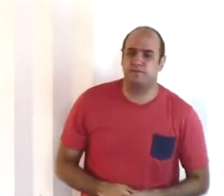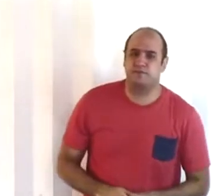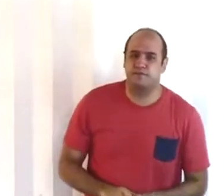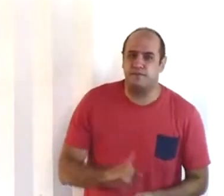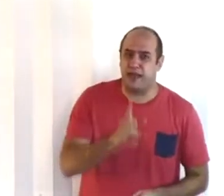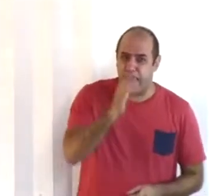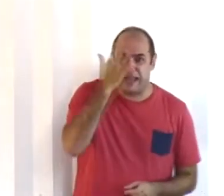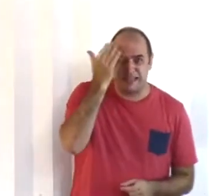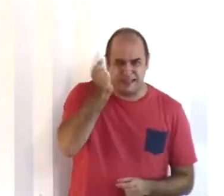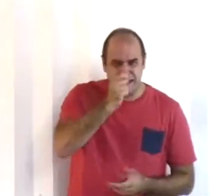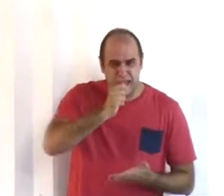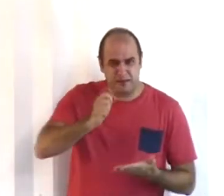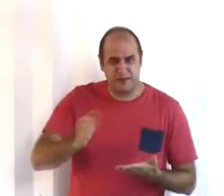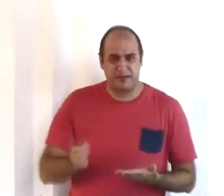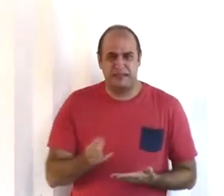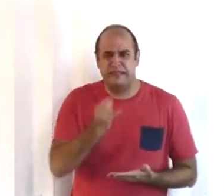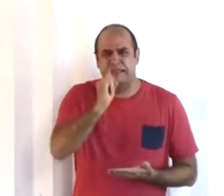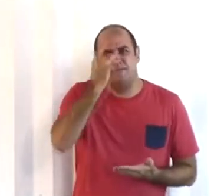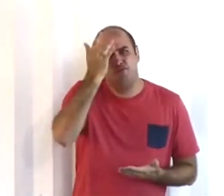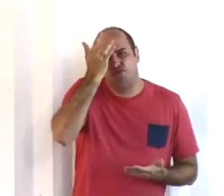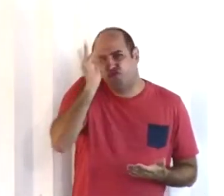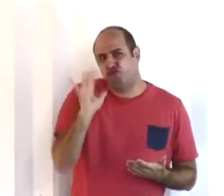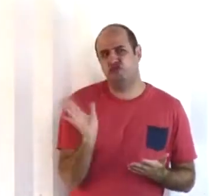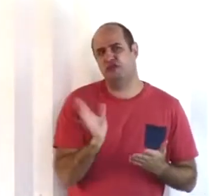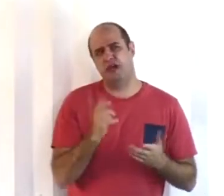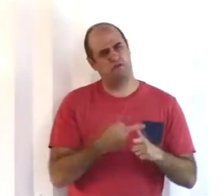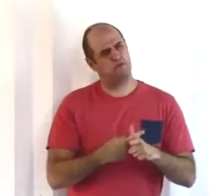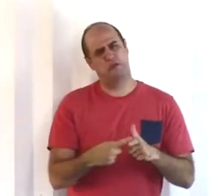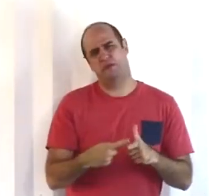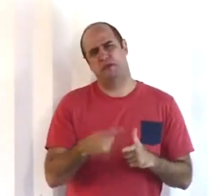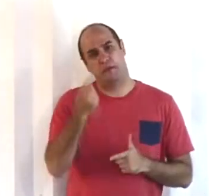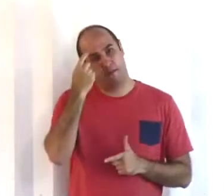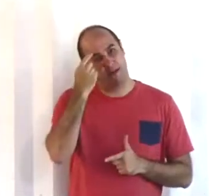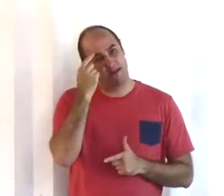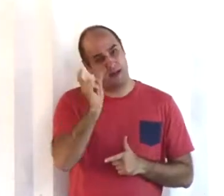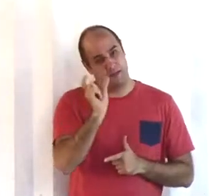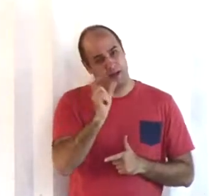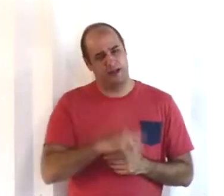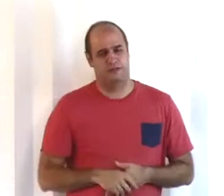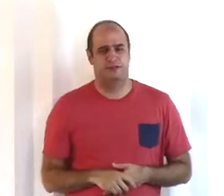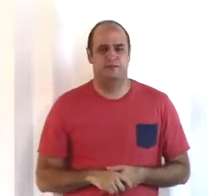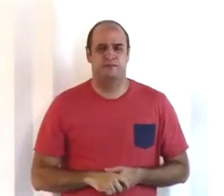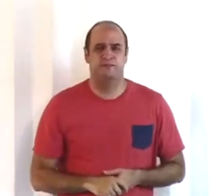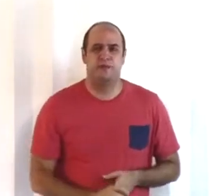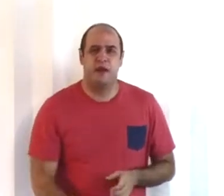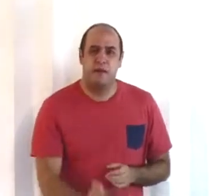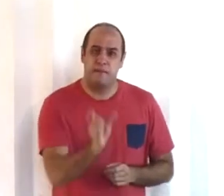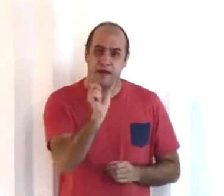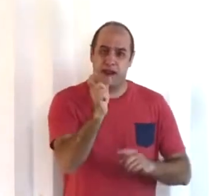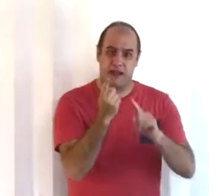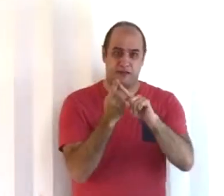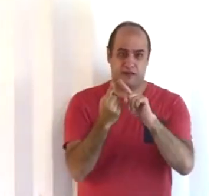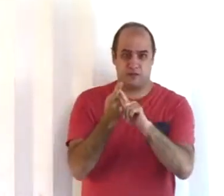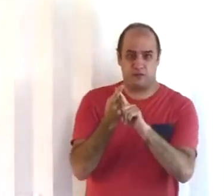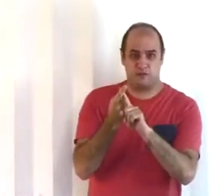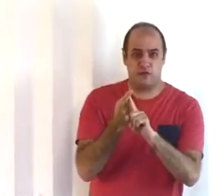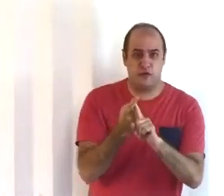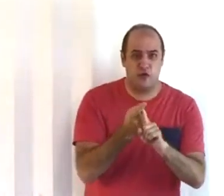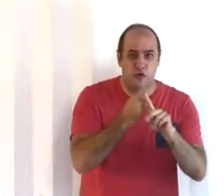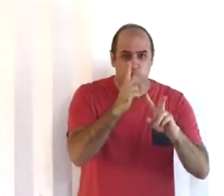for alfabetizado, pensa nas 3 palavras que o pastor vai falar. A primeira palavra é